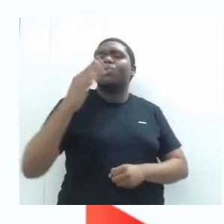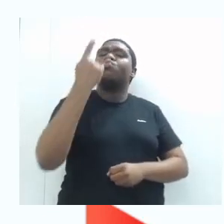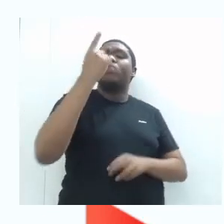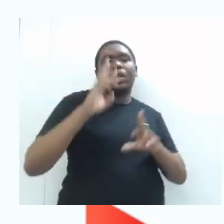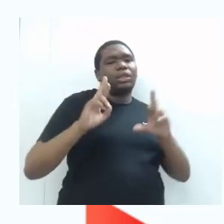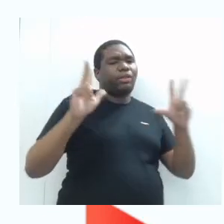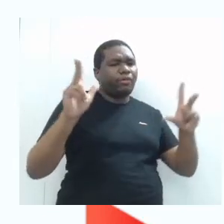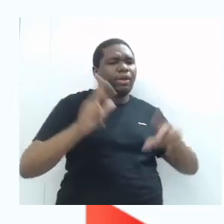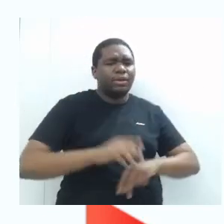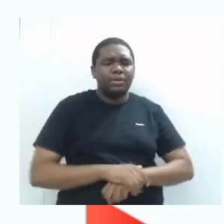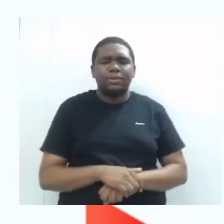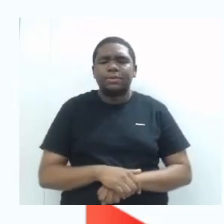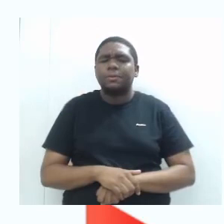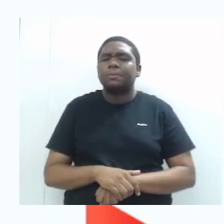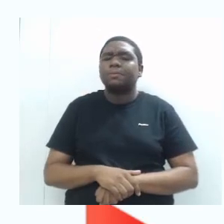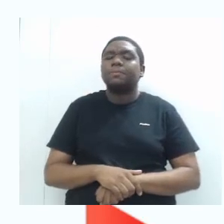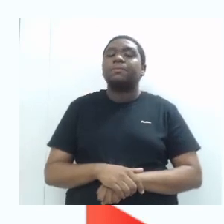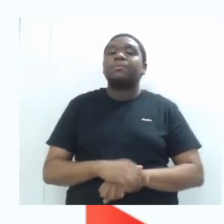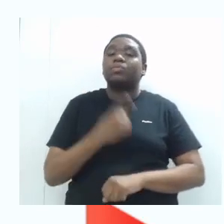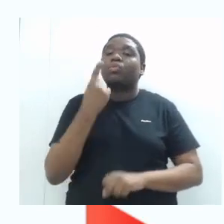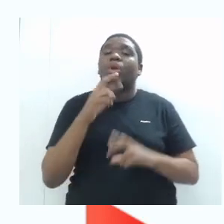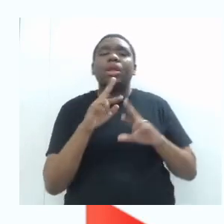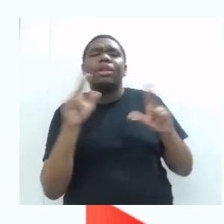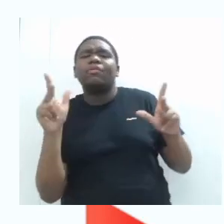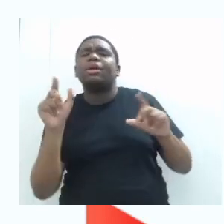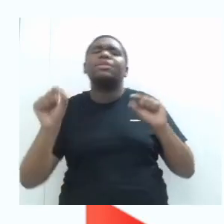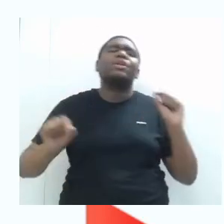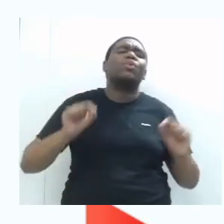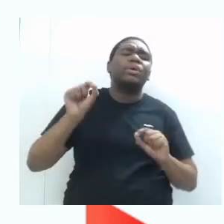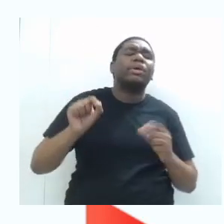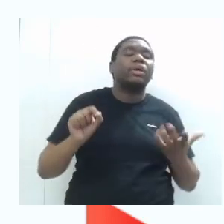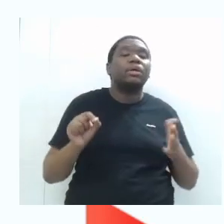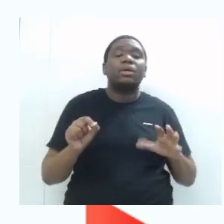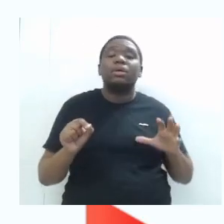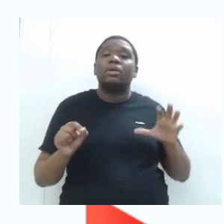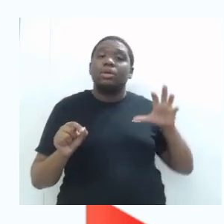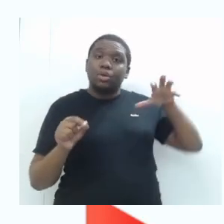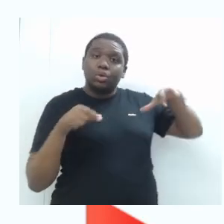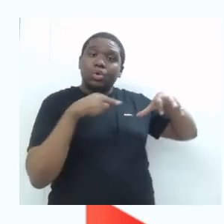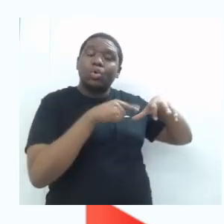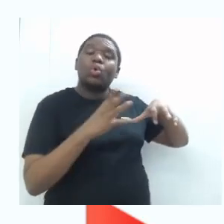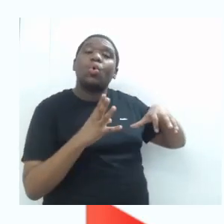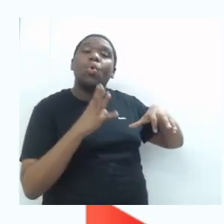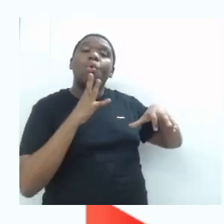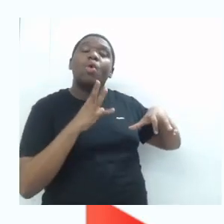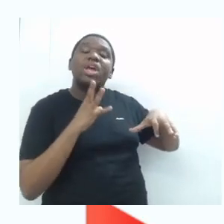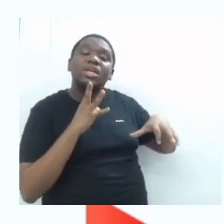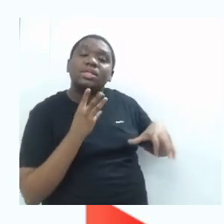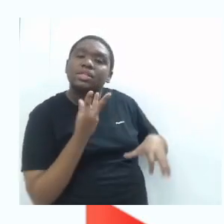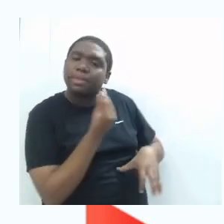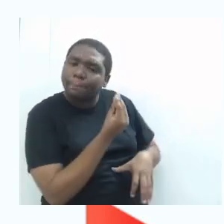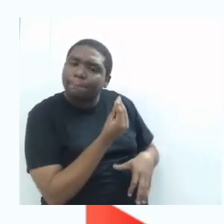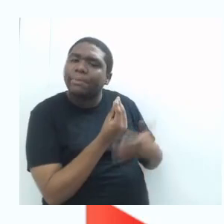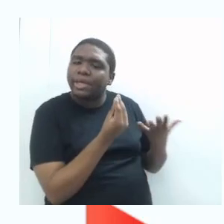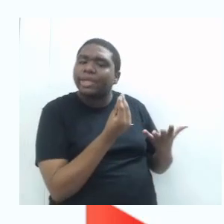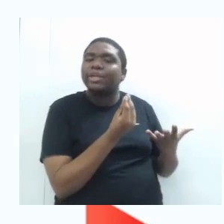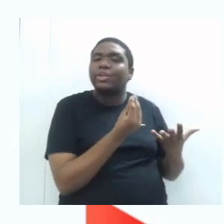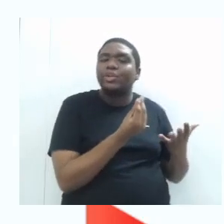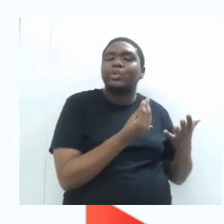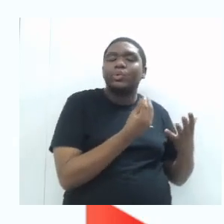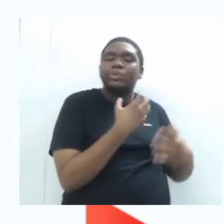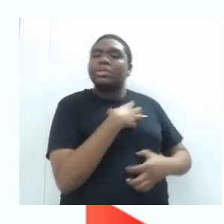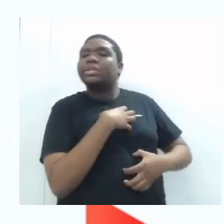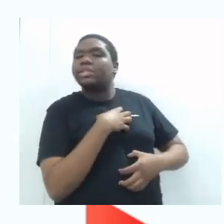ver? Escutem só. Qual é a distinção entre o conhecimento sensível, inferior e enganoso, que